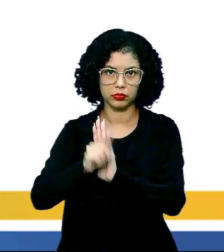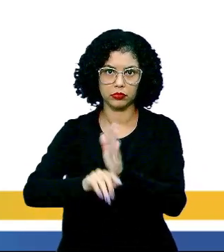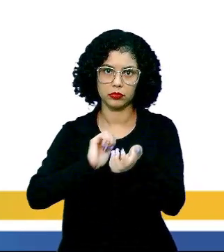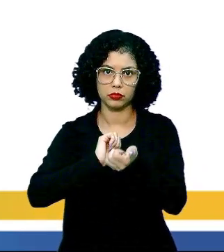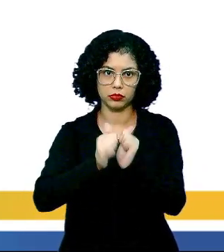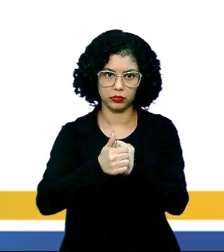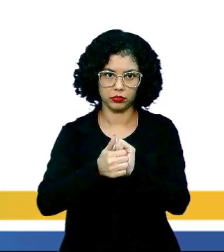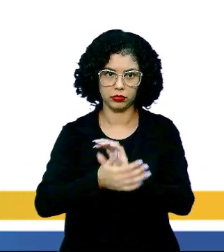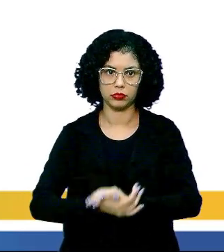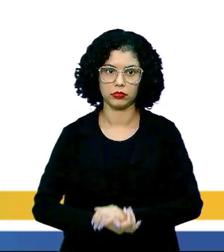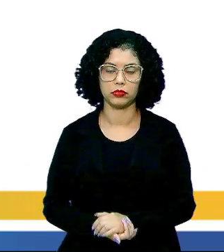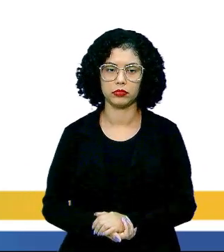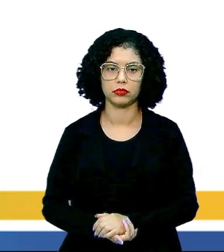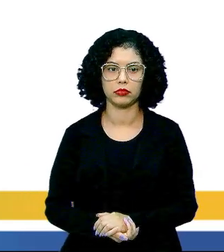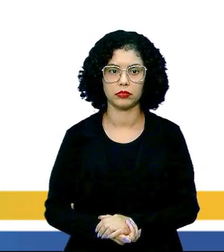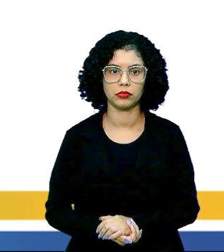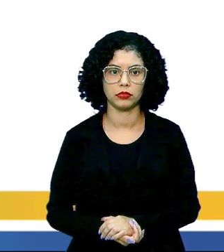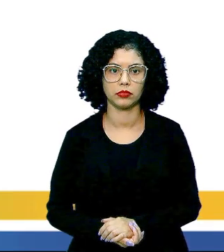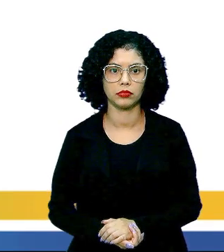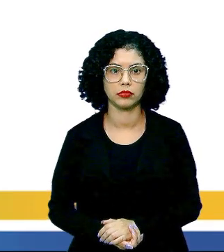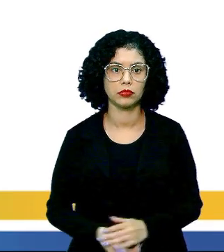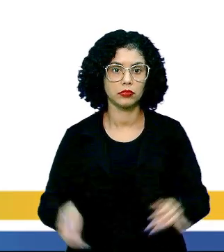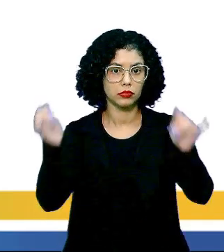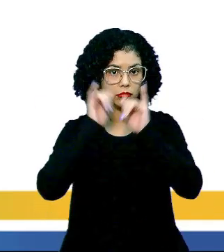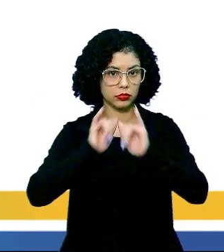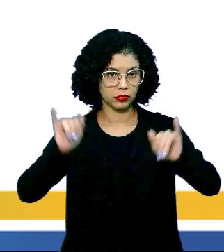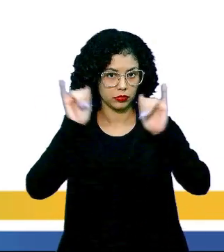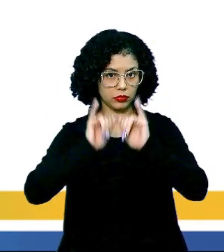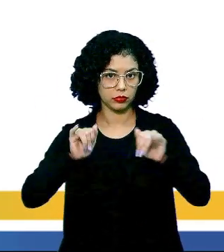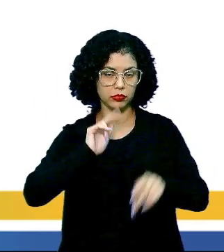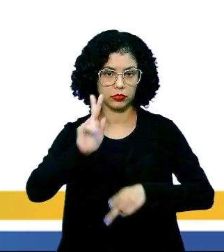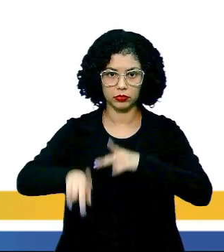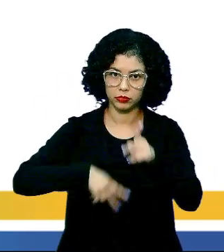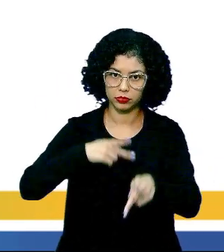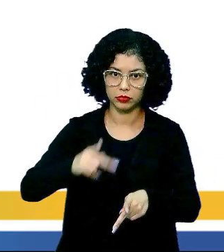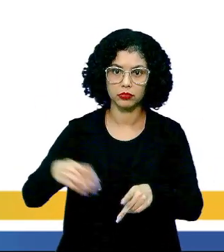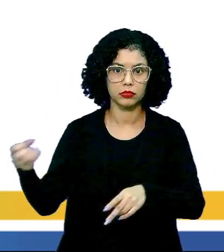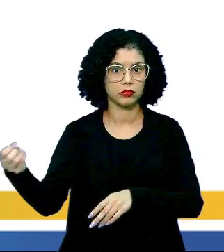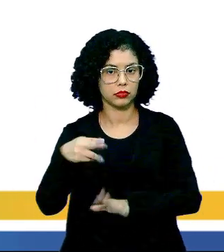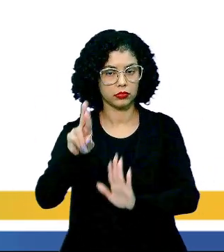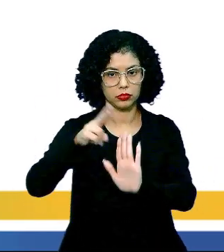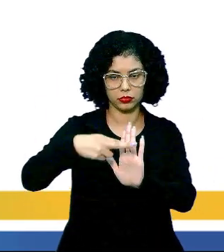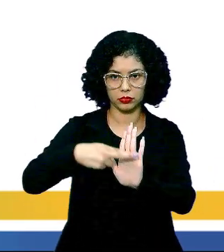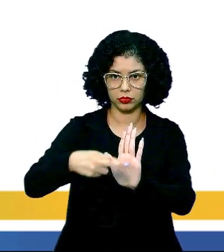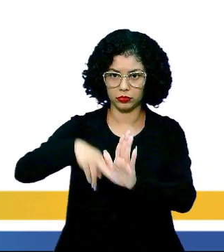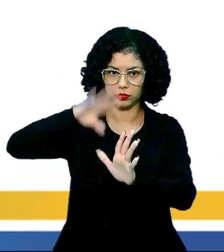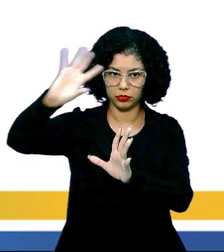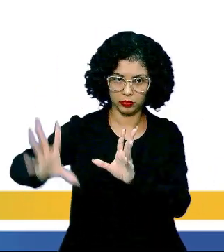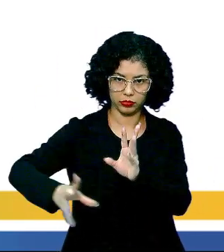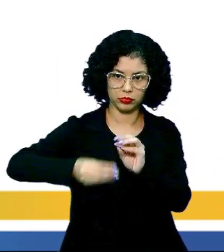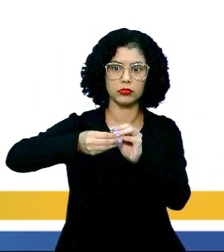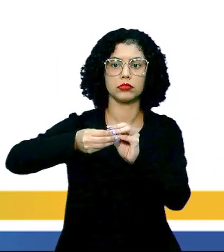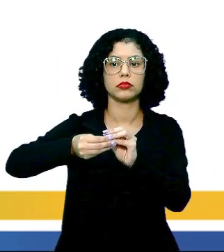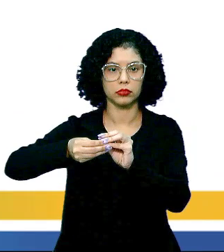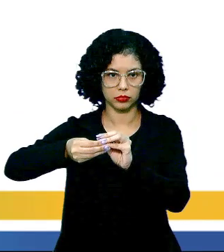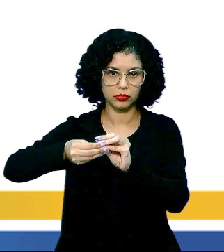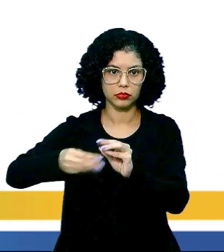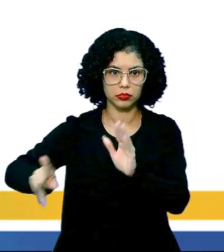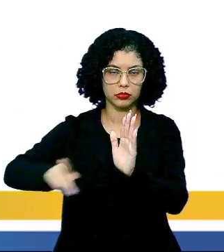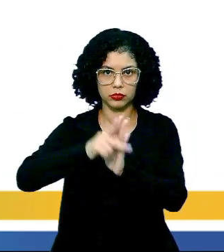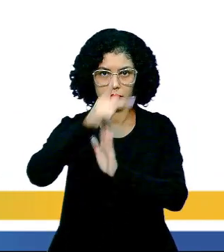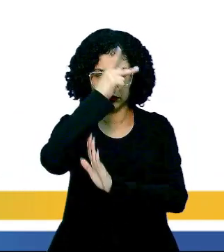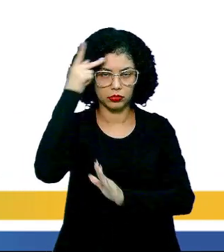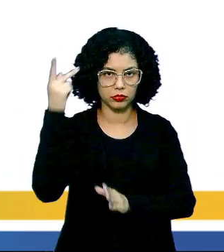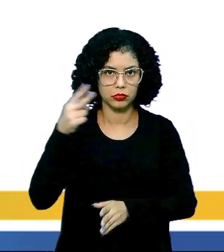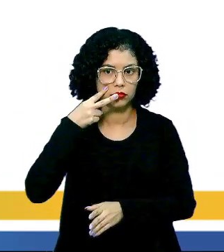sobre a igualdade de gênero no esporte. Letra C, divulgar para a população as novas